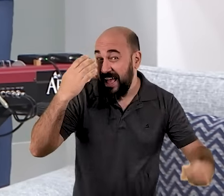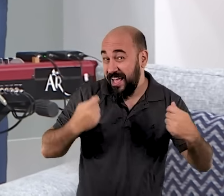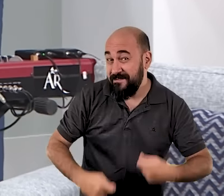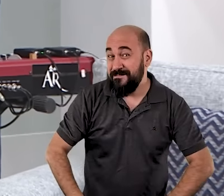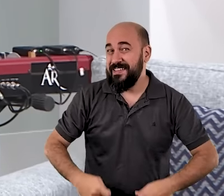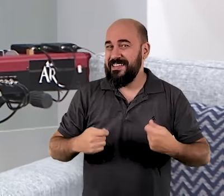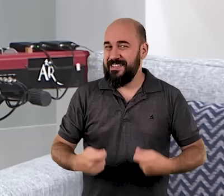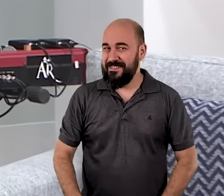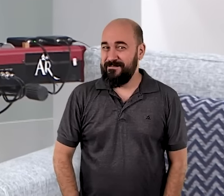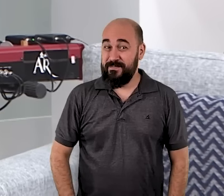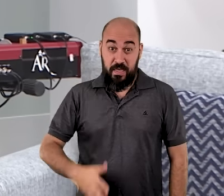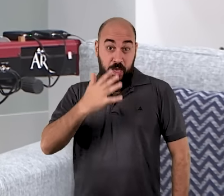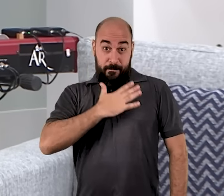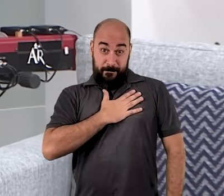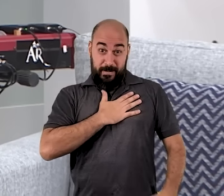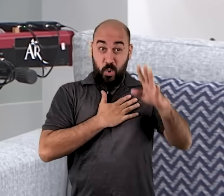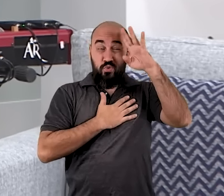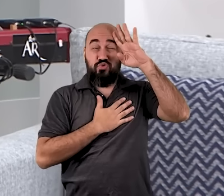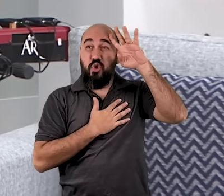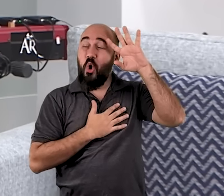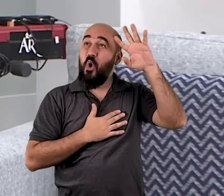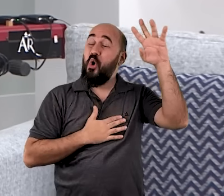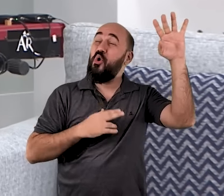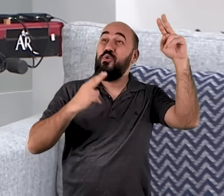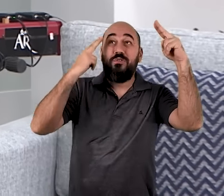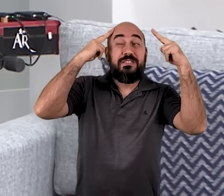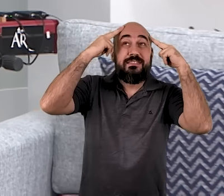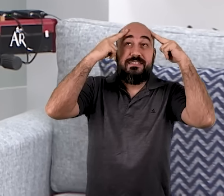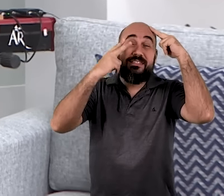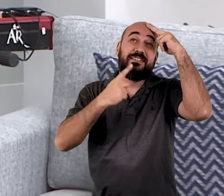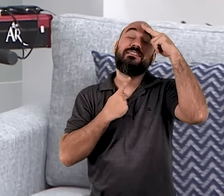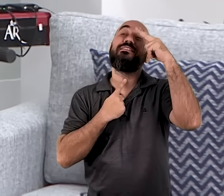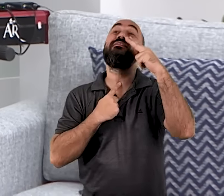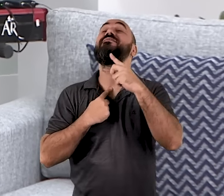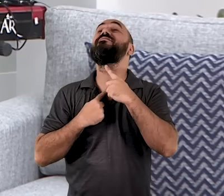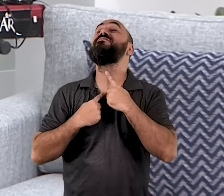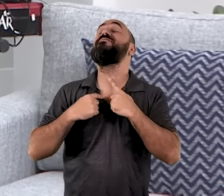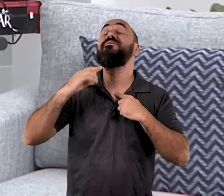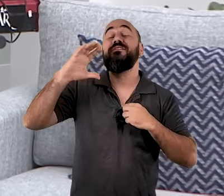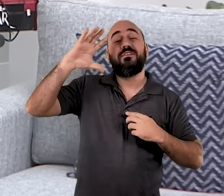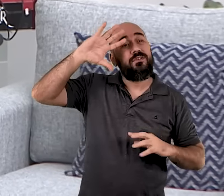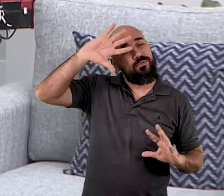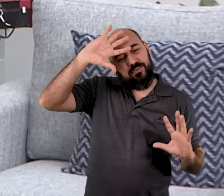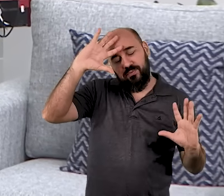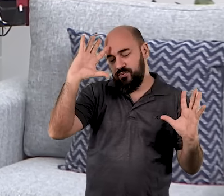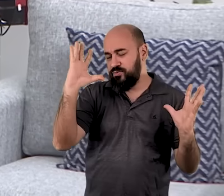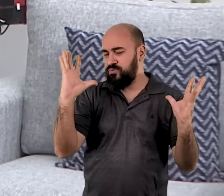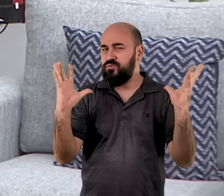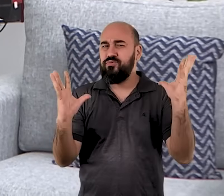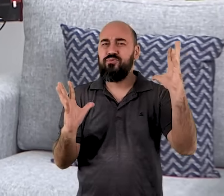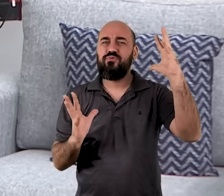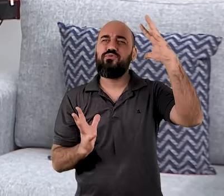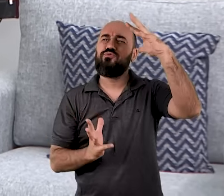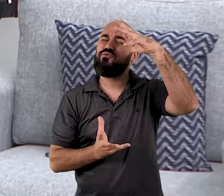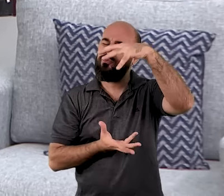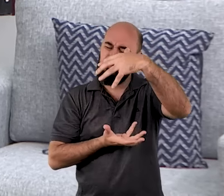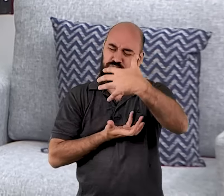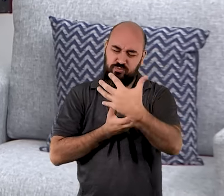sonhos te entreguei, meus bens, meu futuro,